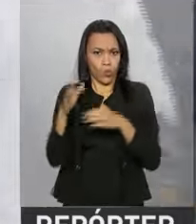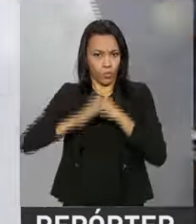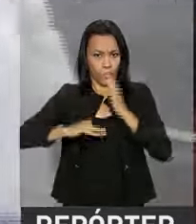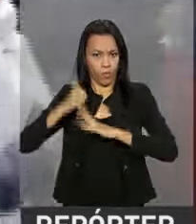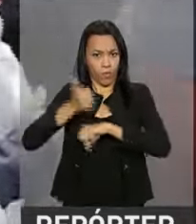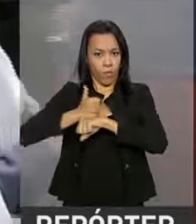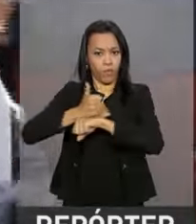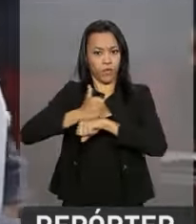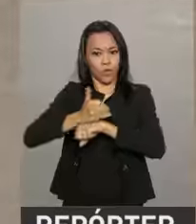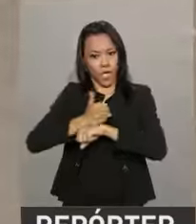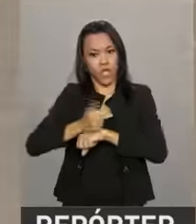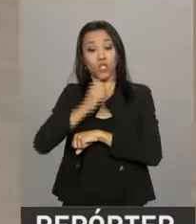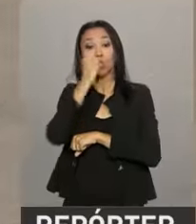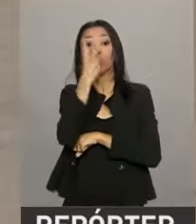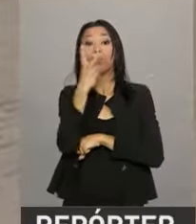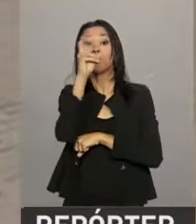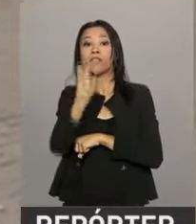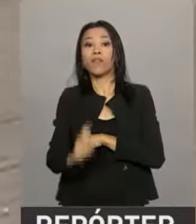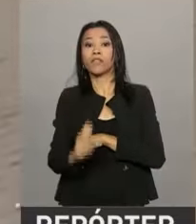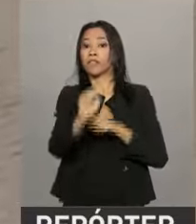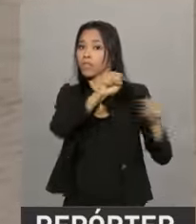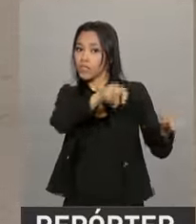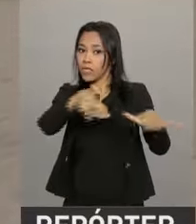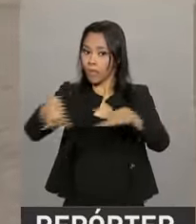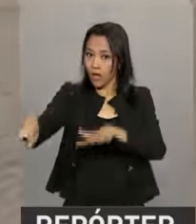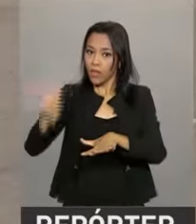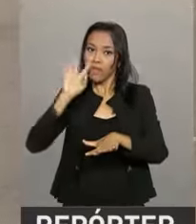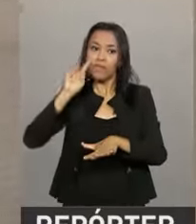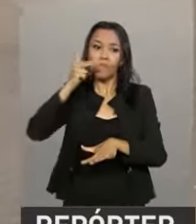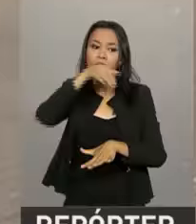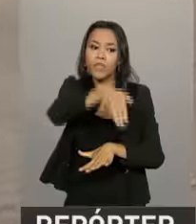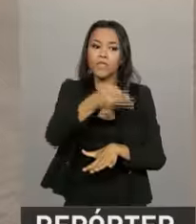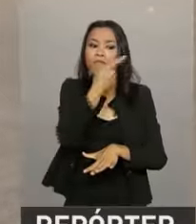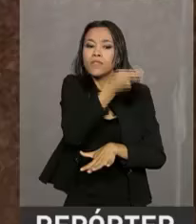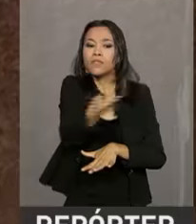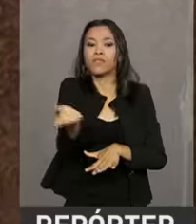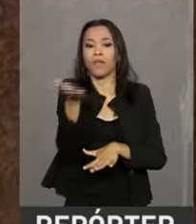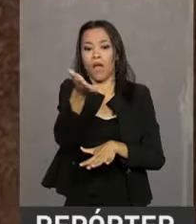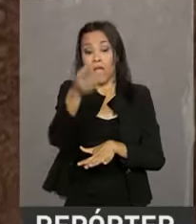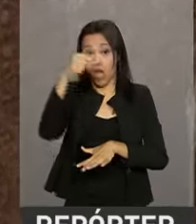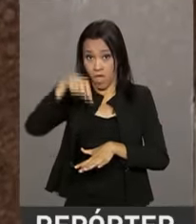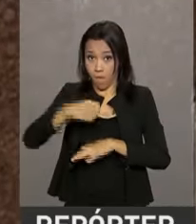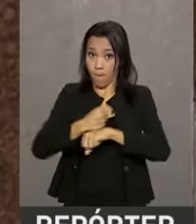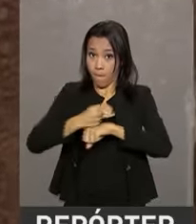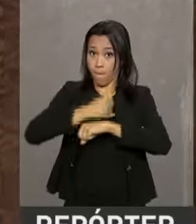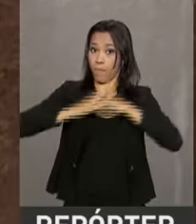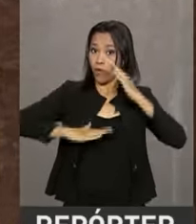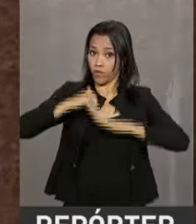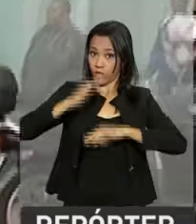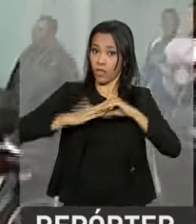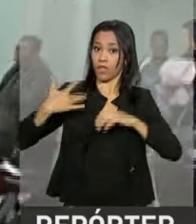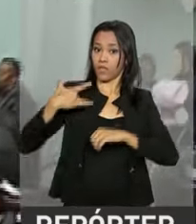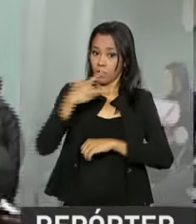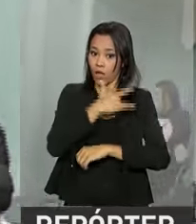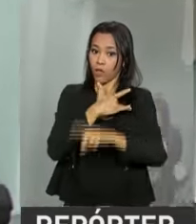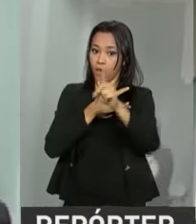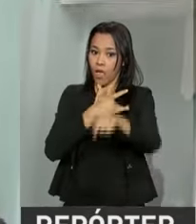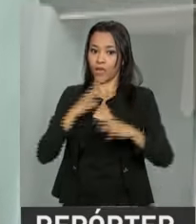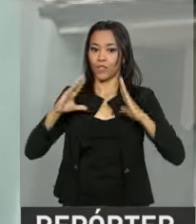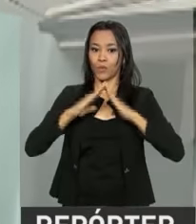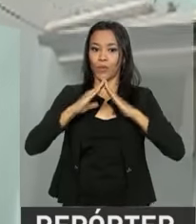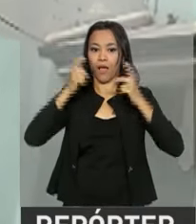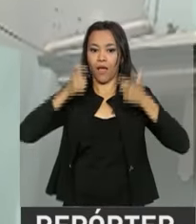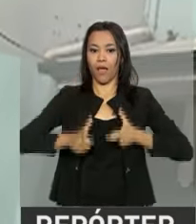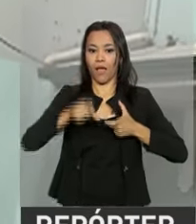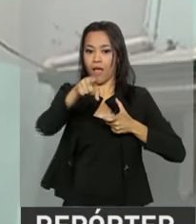profissionais vai duas vezes por semana até esses locais. Os profissionais são ligados a essa unidade básica,